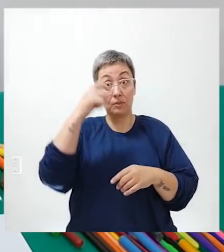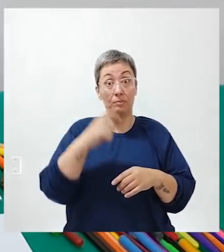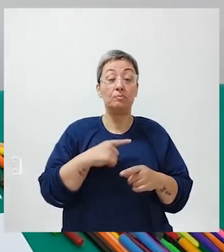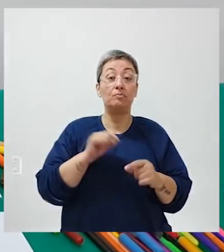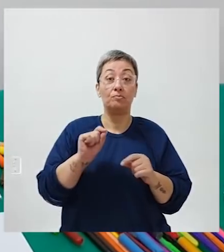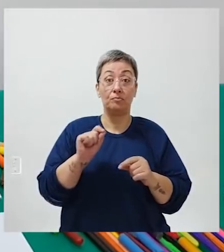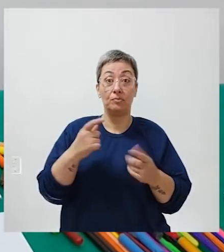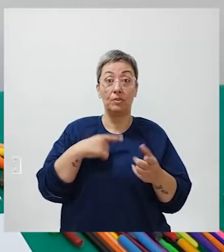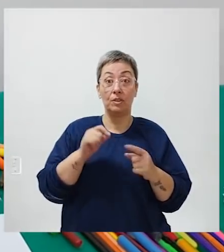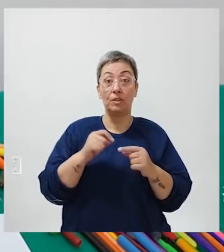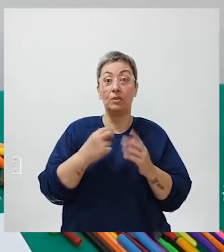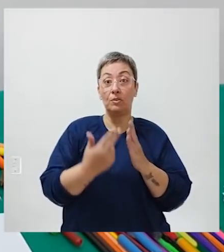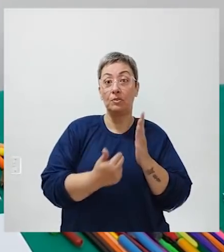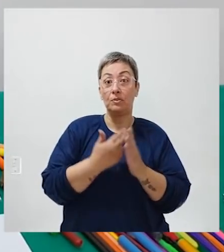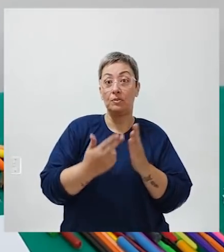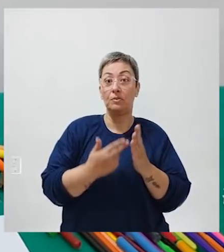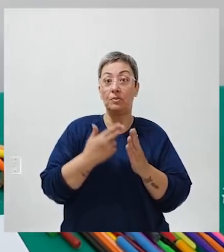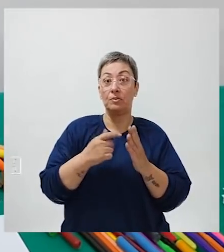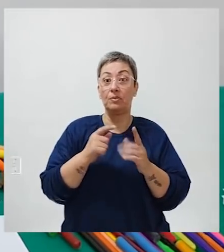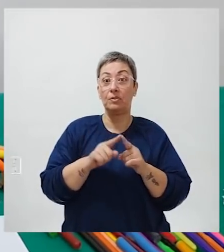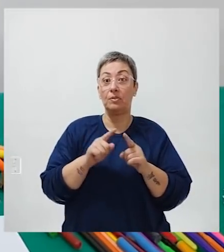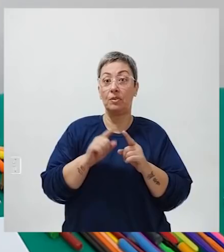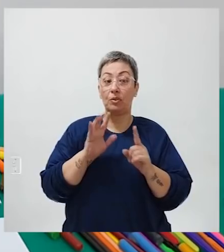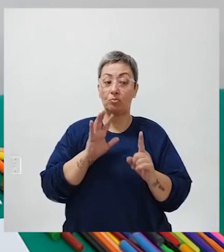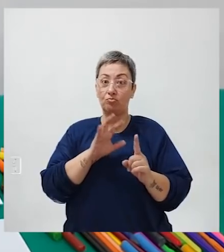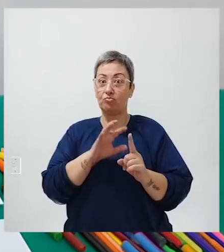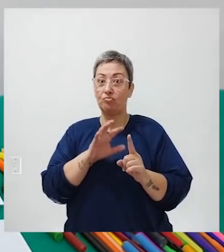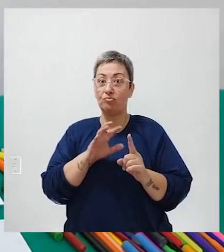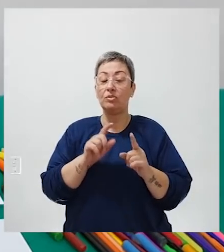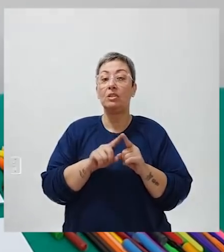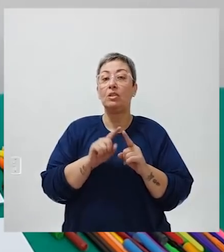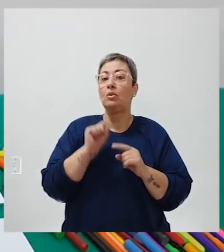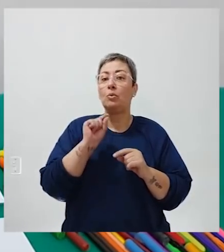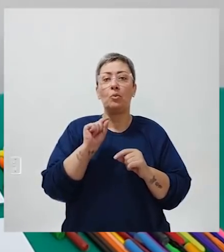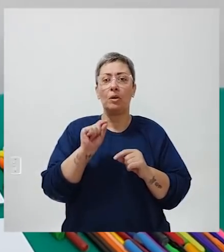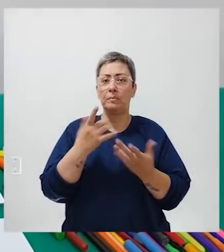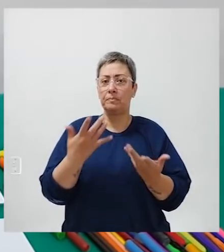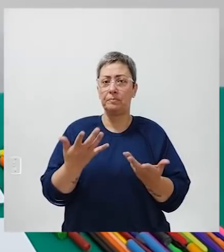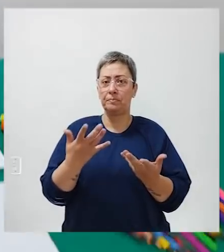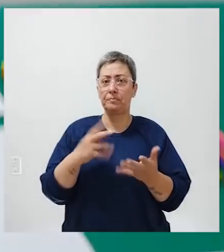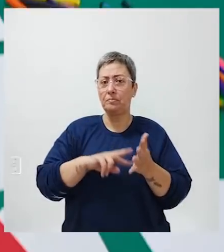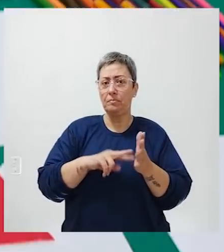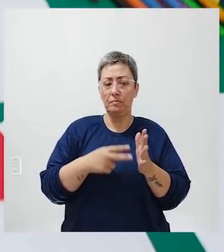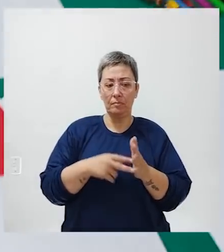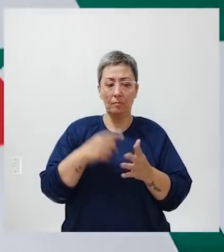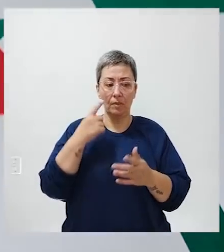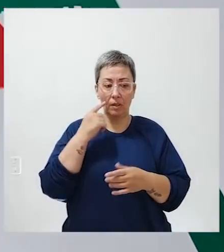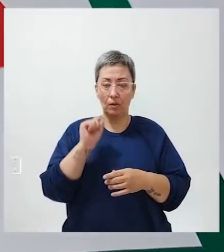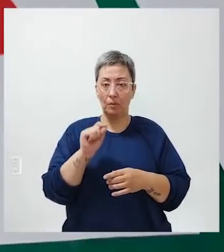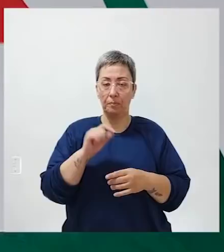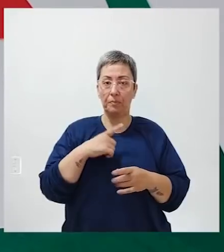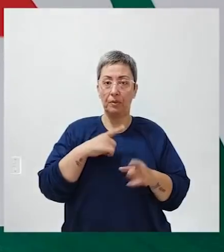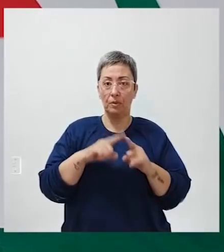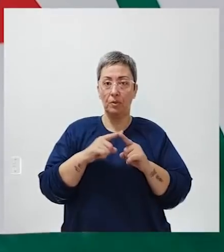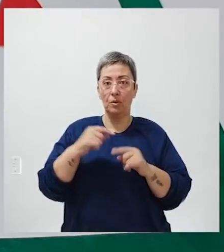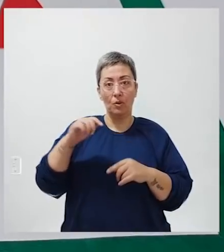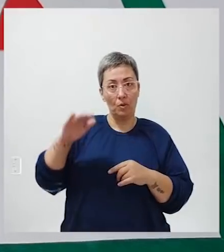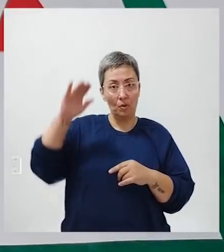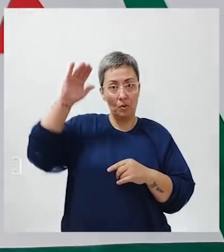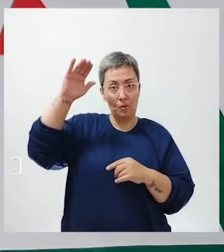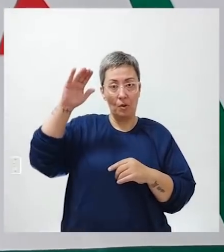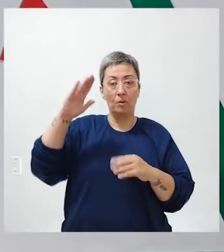bom? Chama desenho com interferência. Então, o que que é isso? É assim, vou pedir para que o adulto